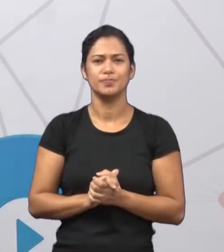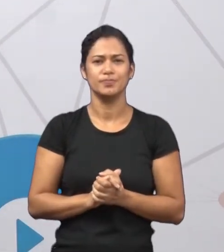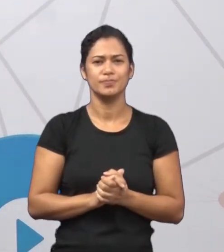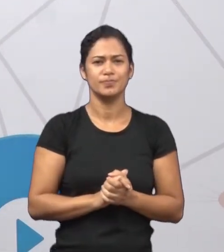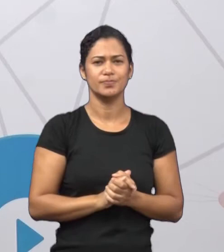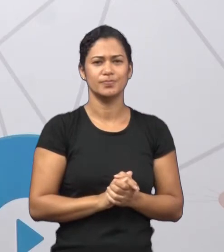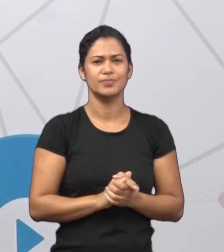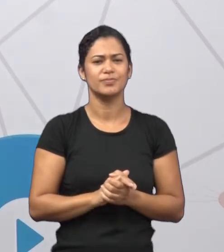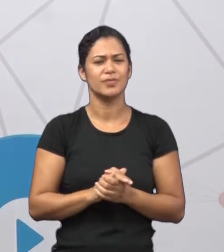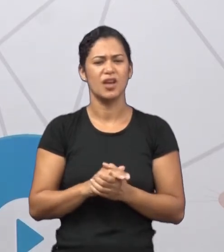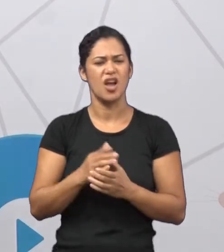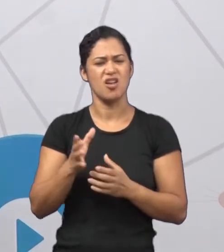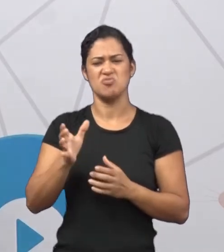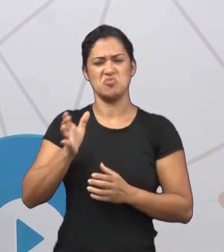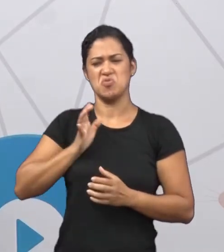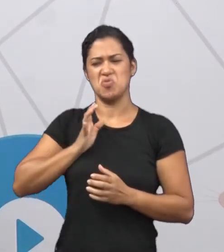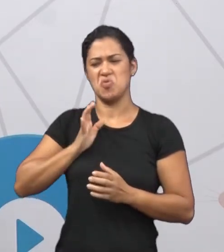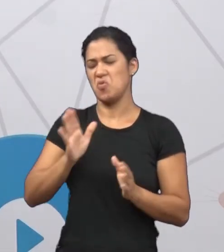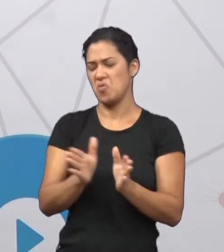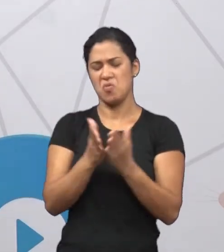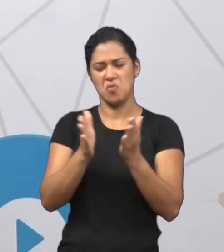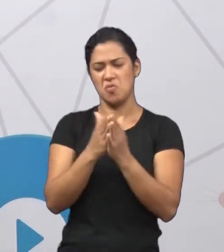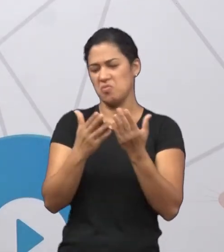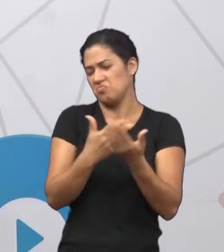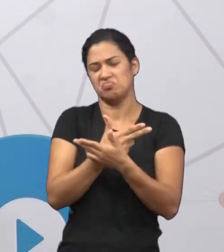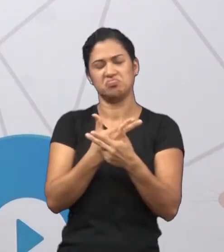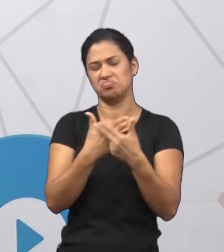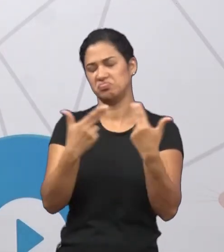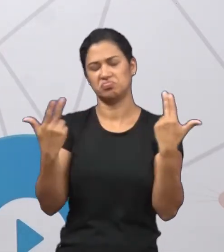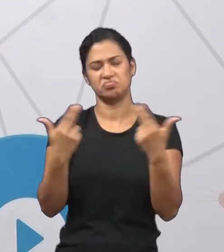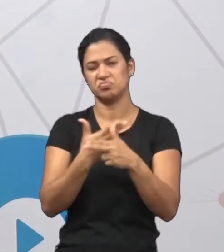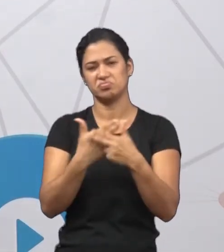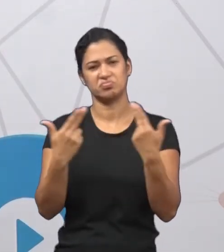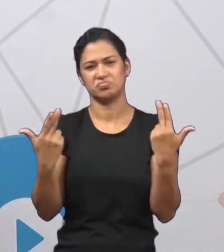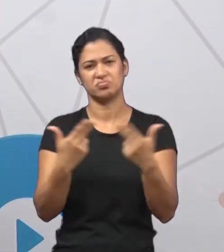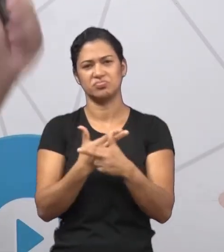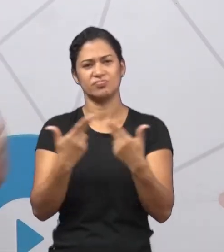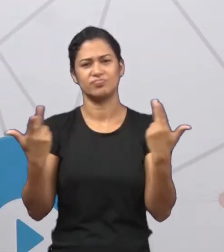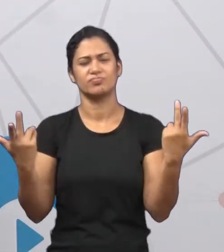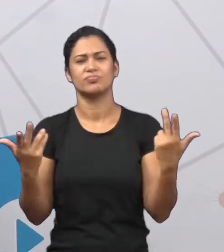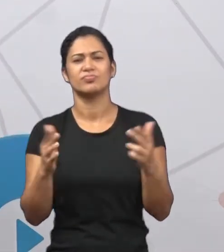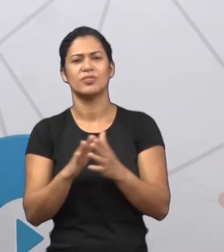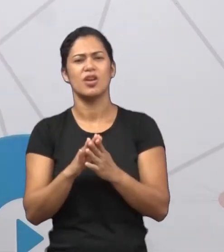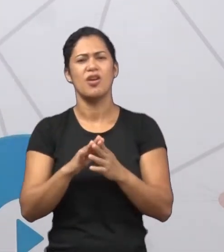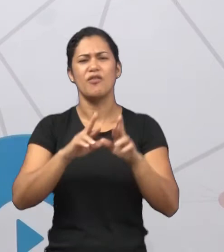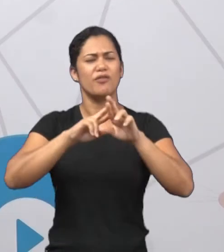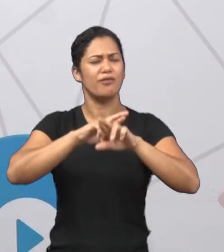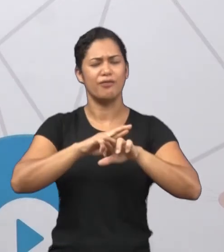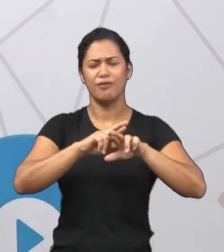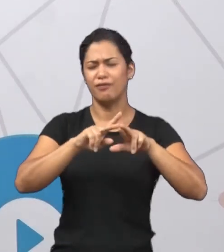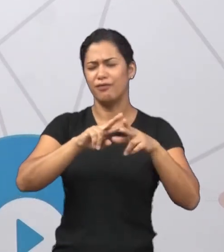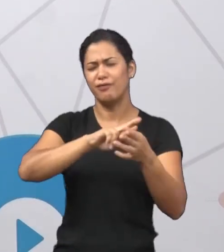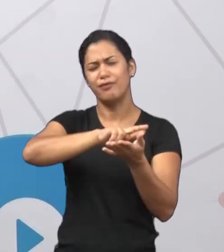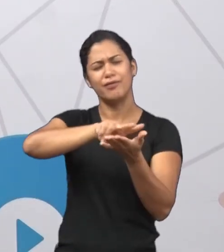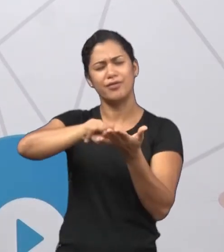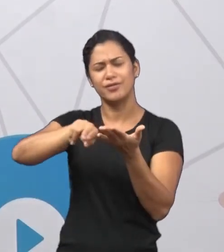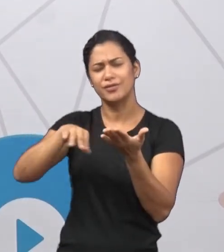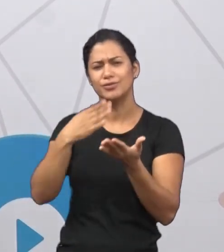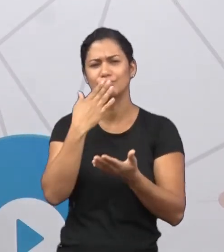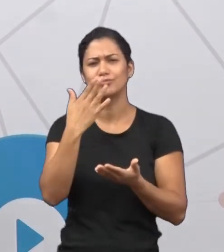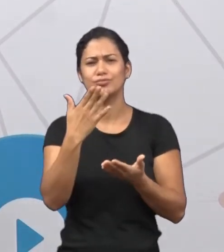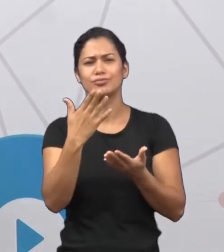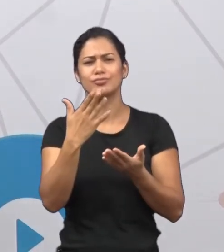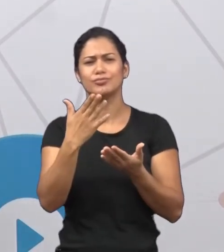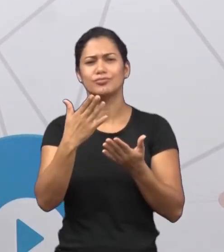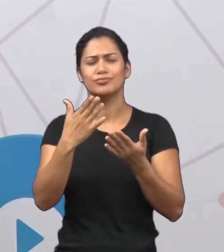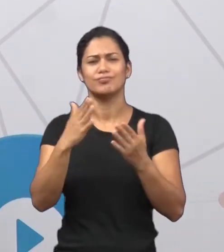Aqui não tem nada a ver com a classe social, e sim com casas. E tem várias casas de todos os tipos. Tem até aquelas casas,